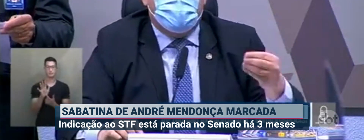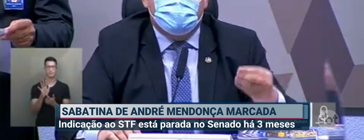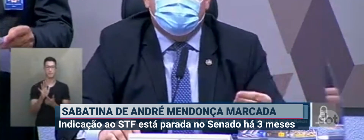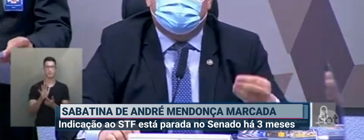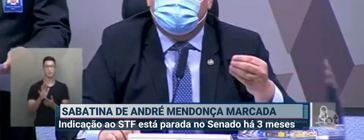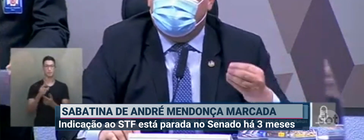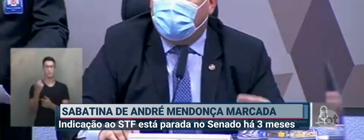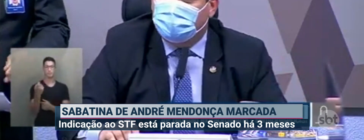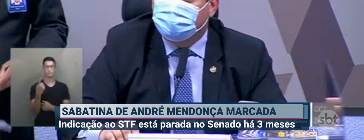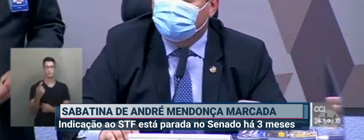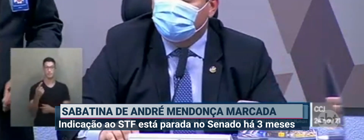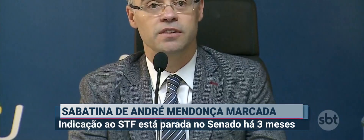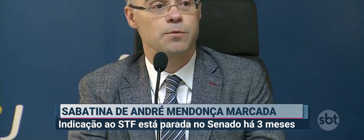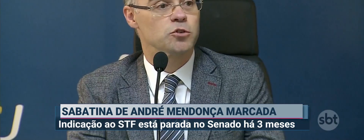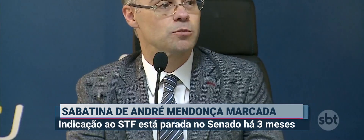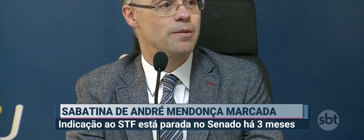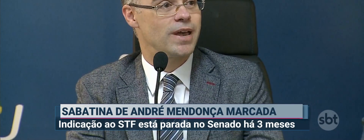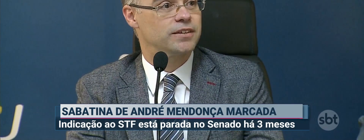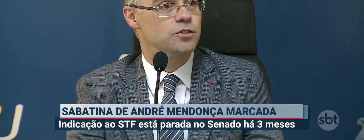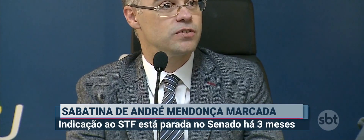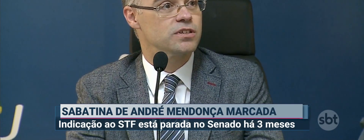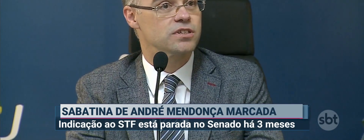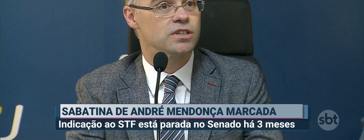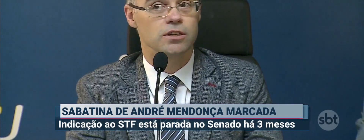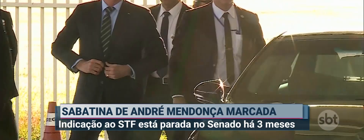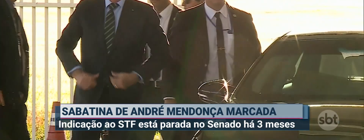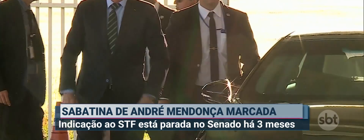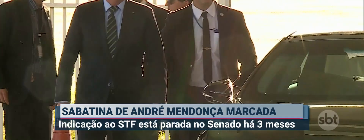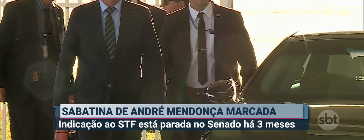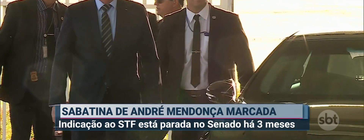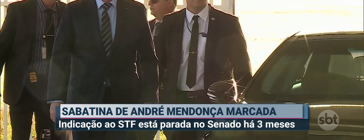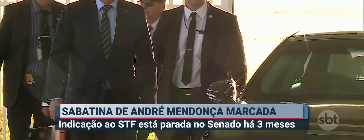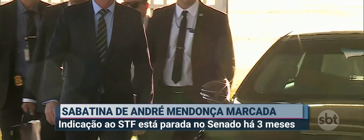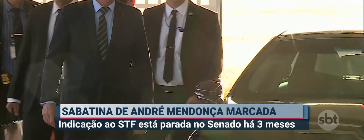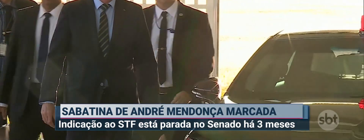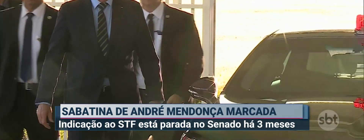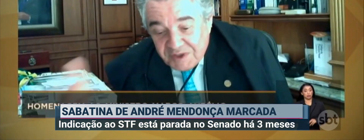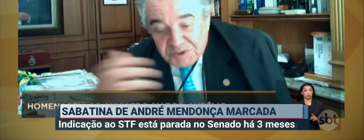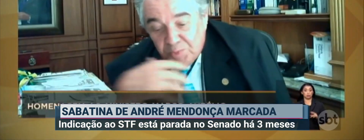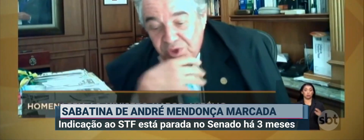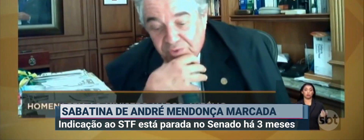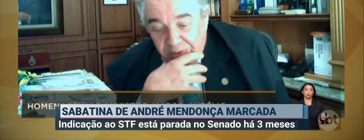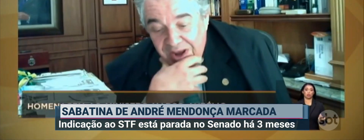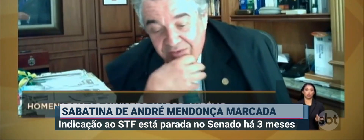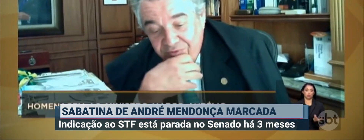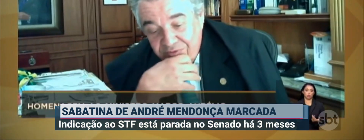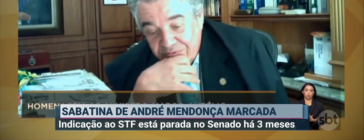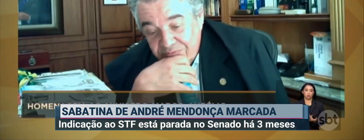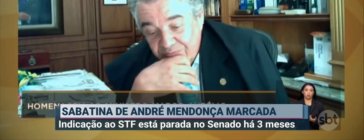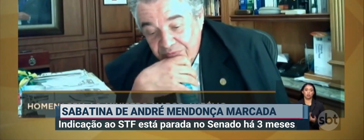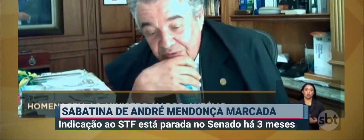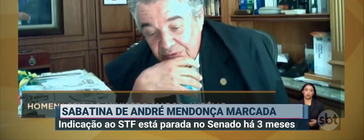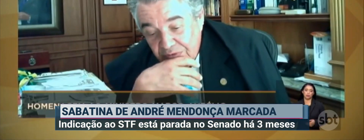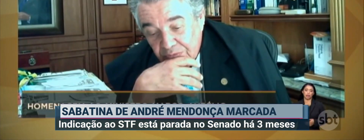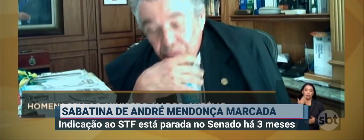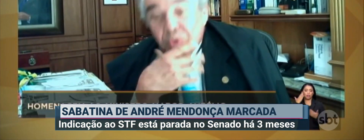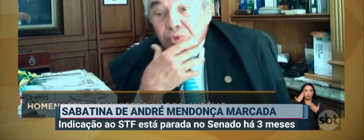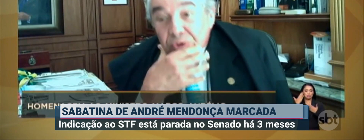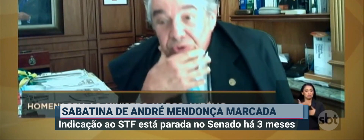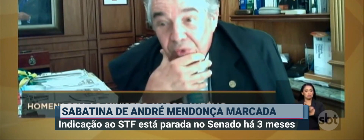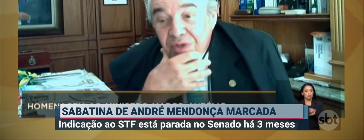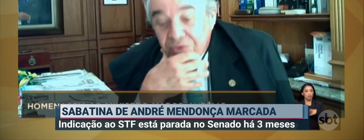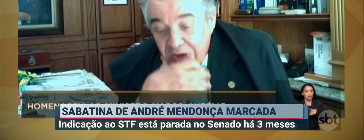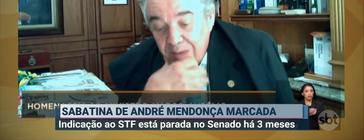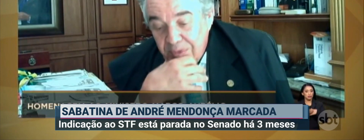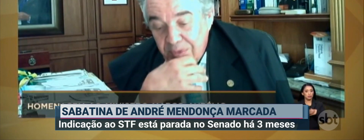para um único tribunal o nome de Mendonça foi indicado pelo presidente Jair bolsonaro para vaga de Marco Aurélio Mello no